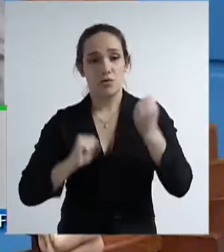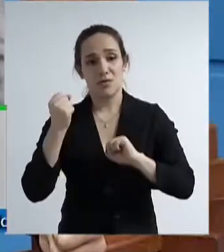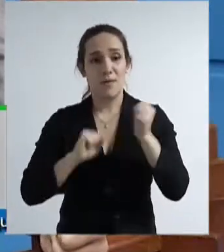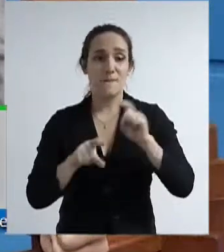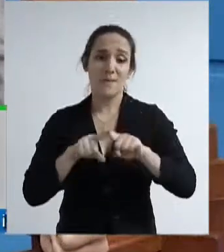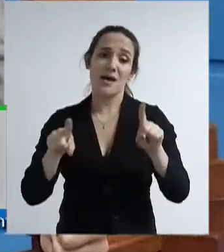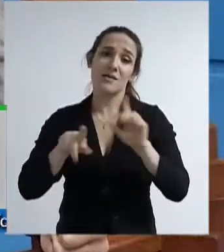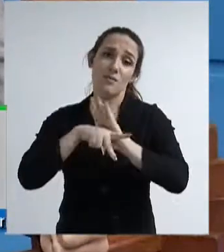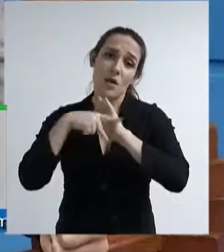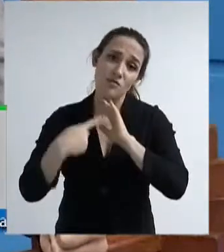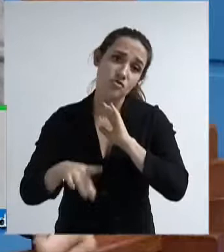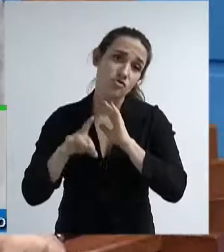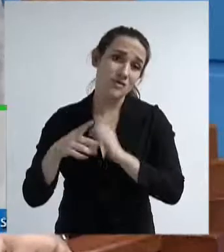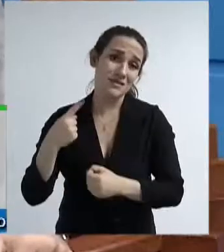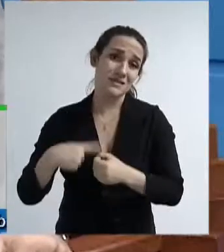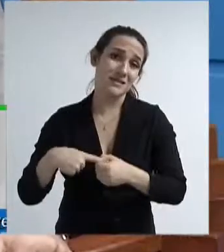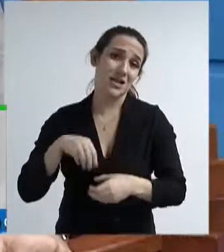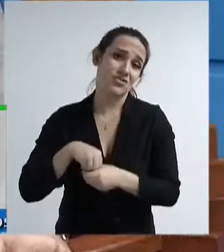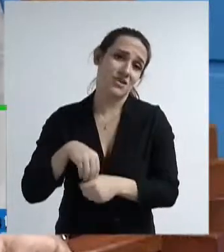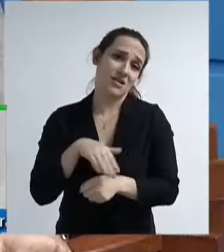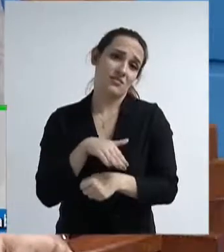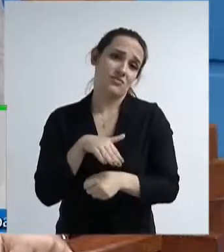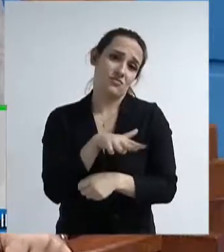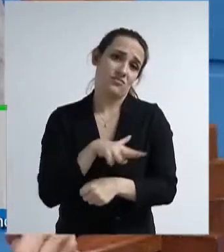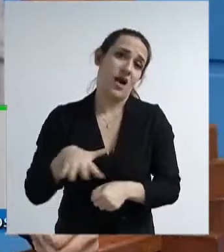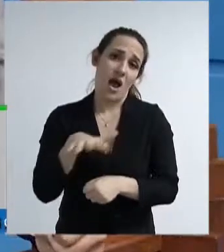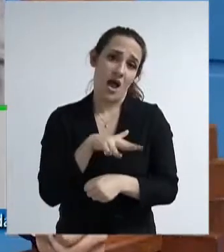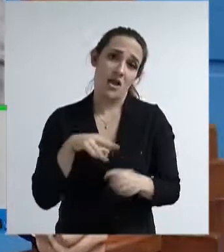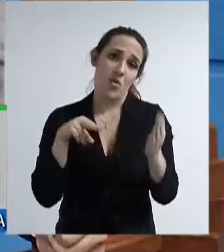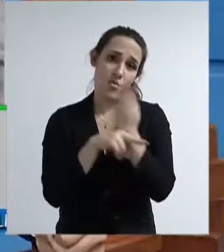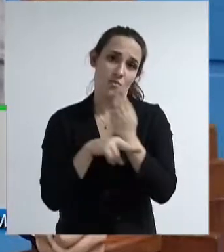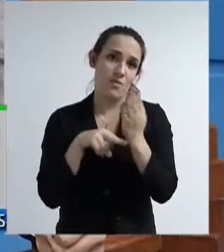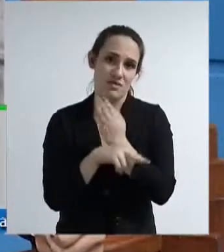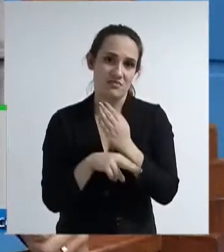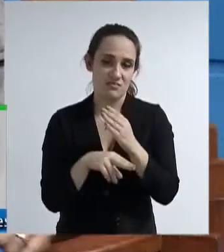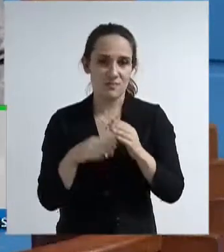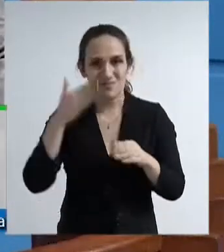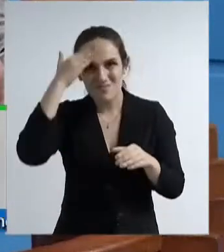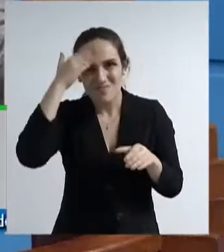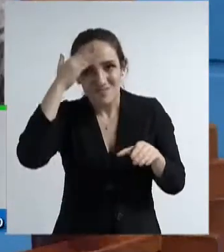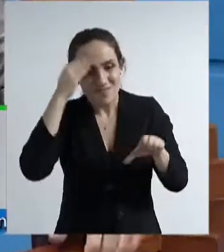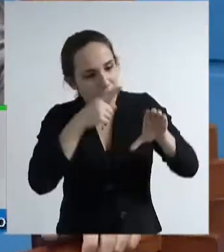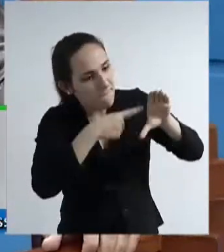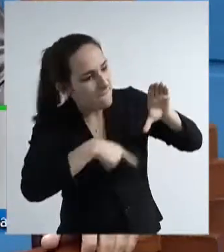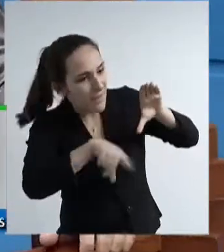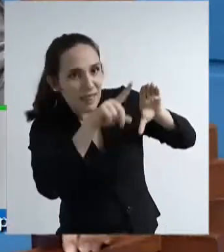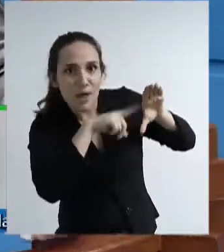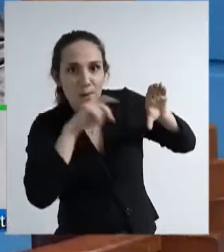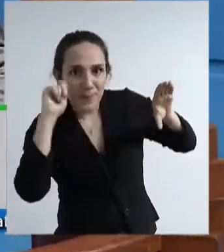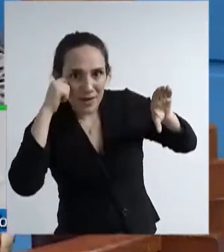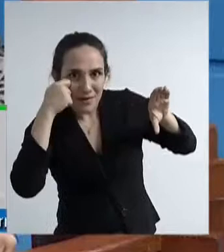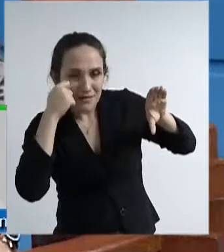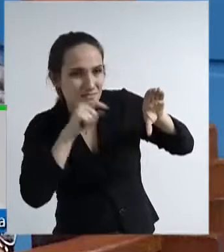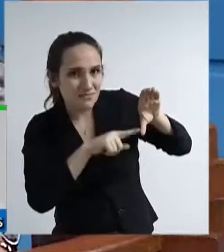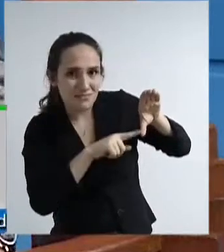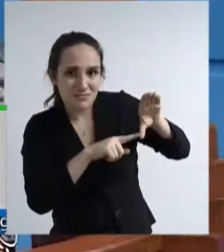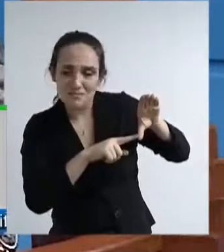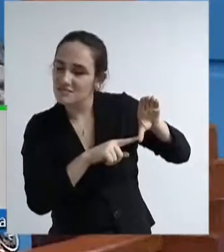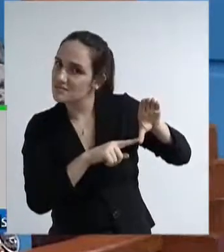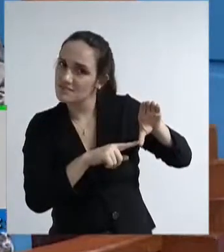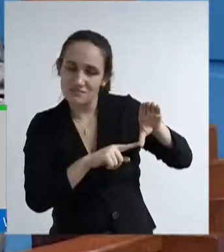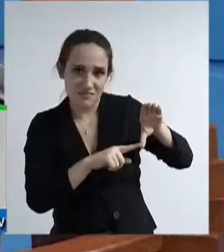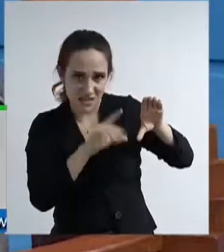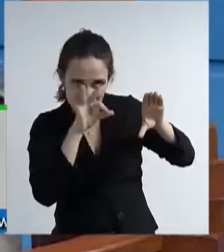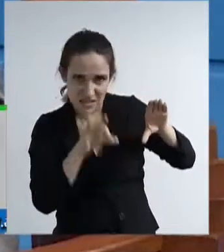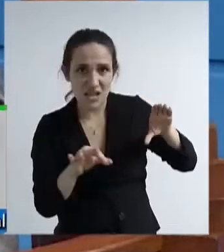urbano e rodagem sobre pavimentos asfálticos. Os pneus que acompanham quase a totalidade dos modelos comercializados não foram